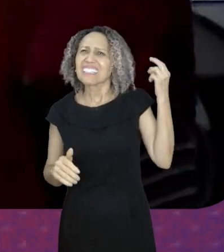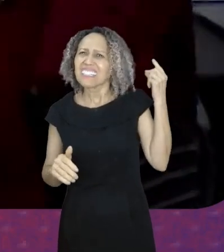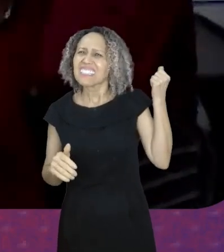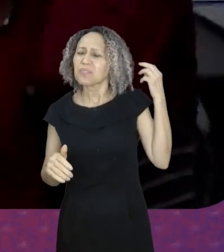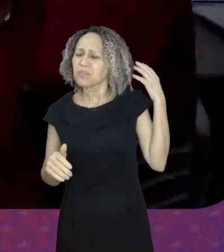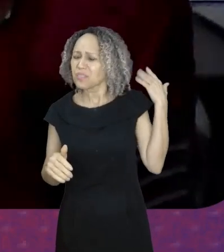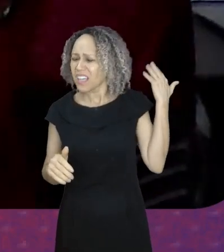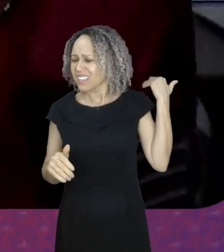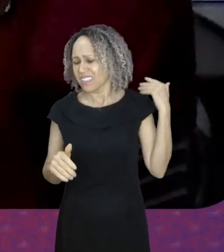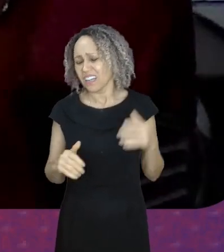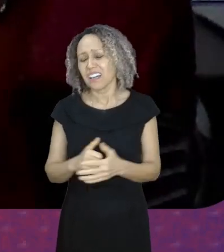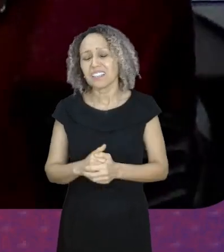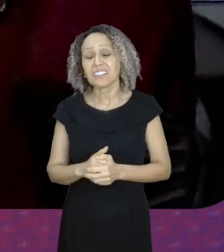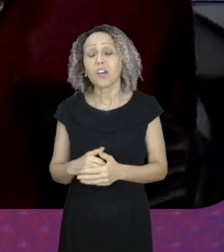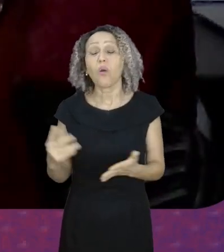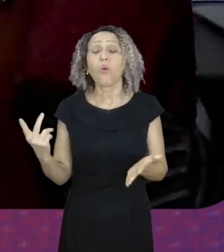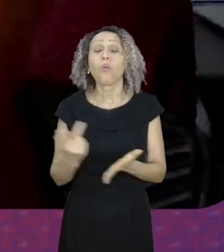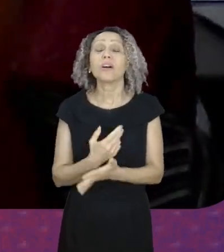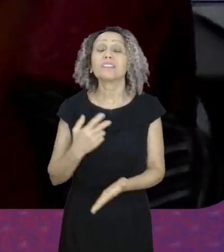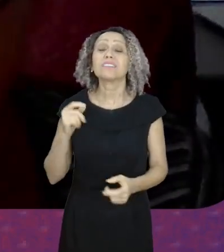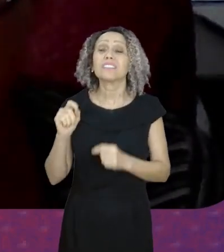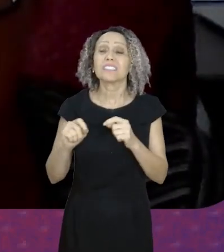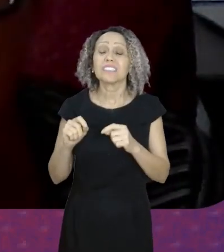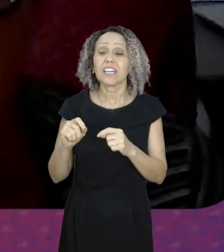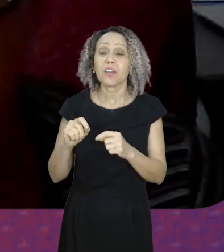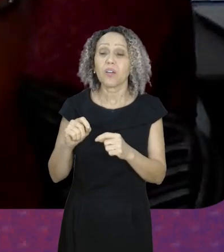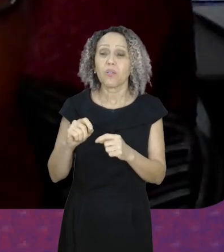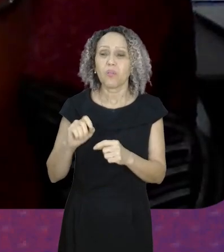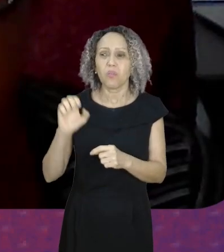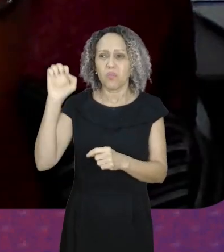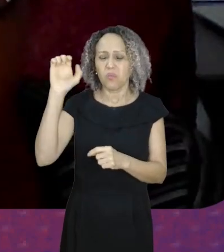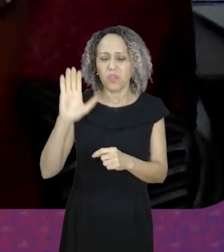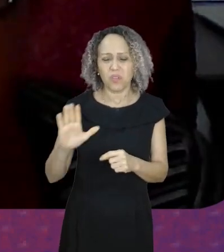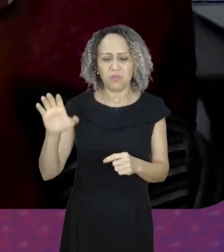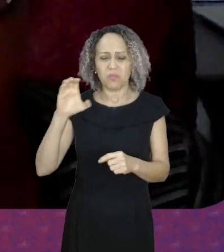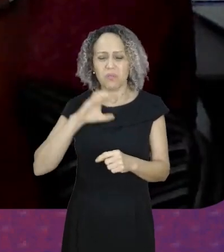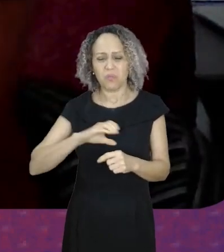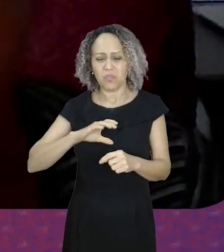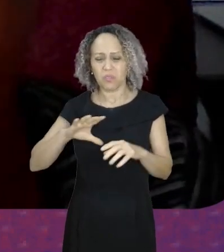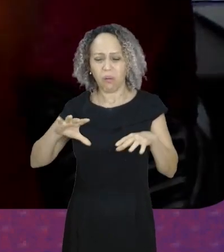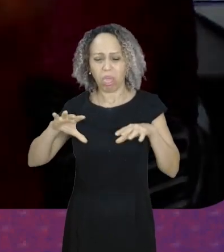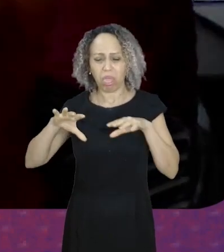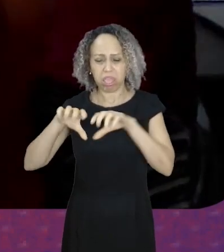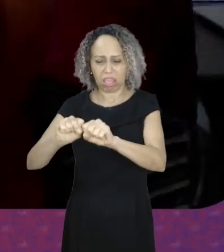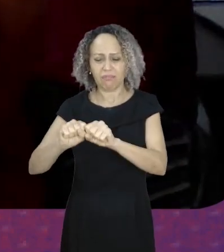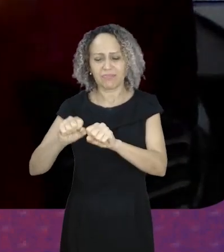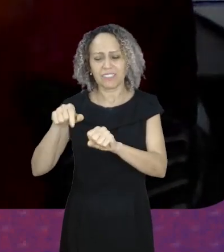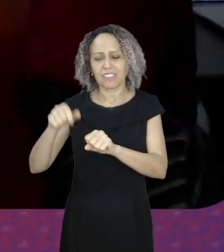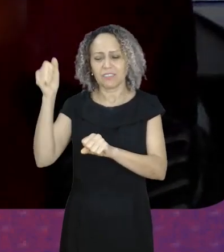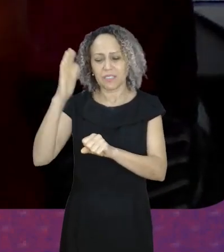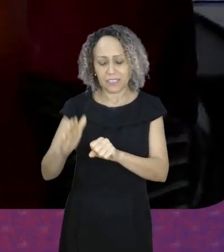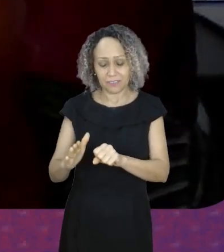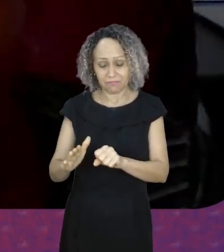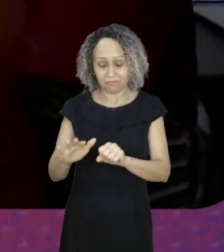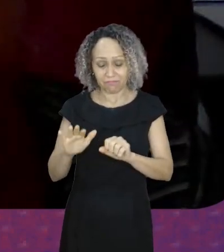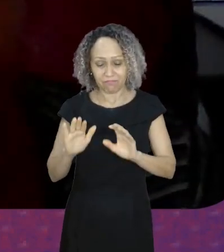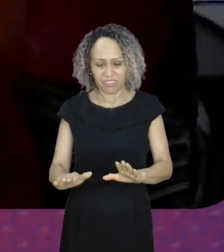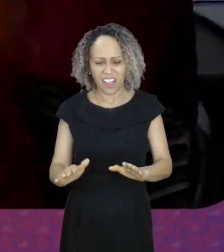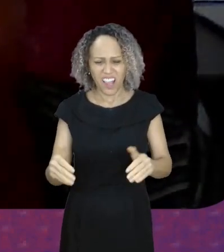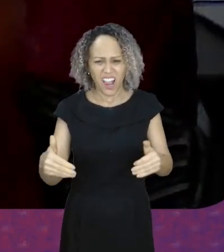a fome está muito maior do que antes. As pessoas estão batendo nas